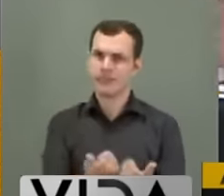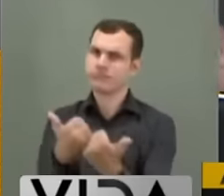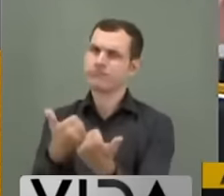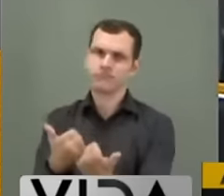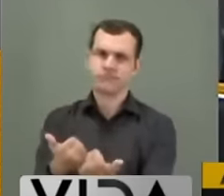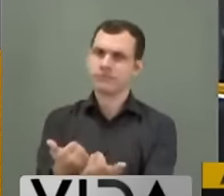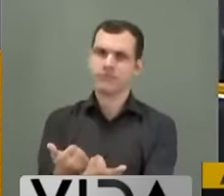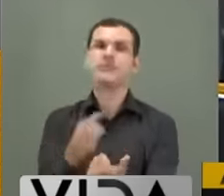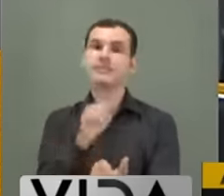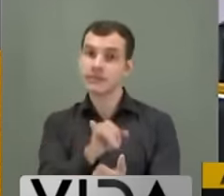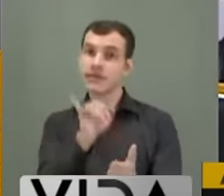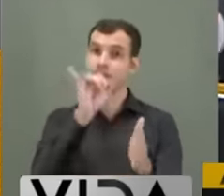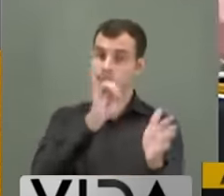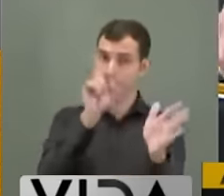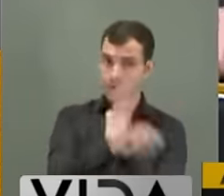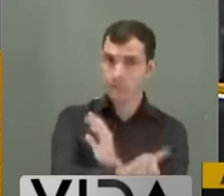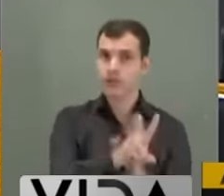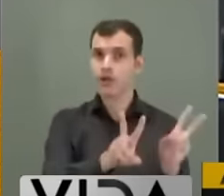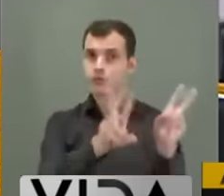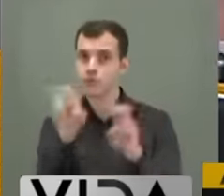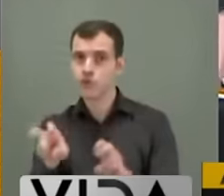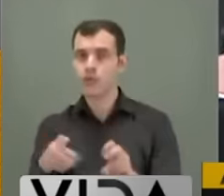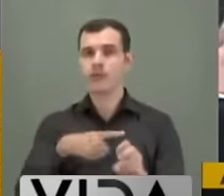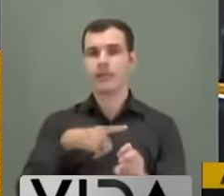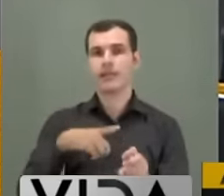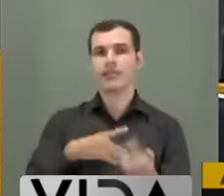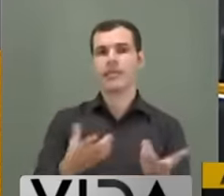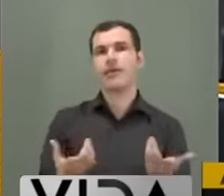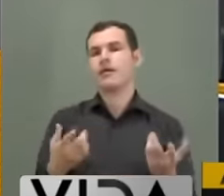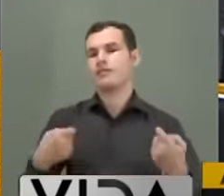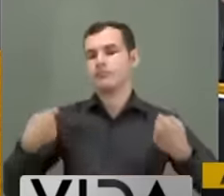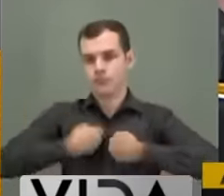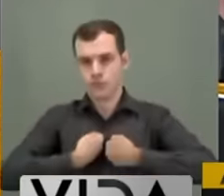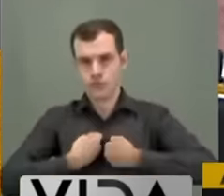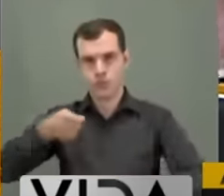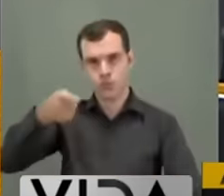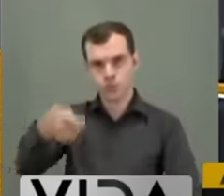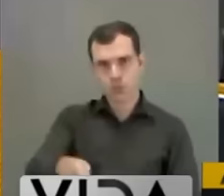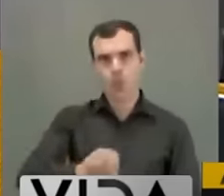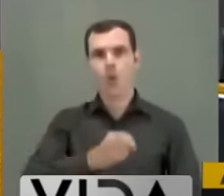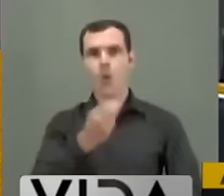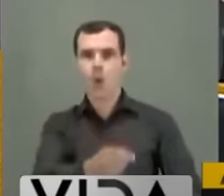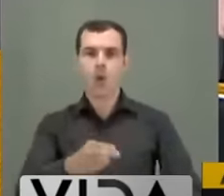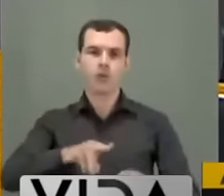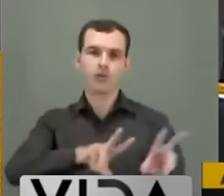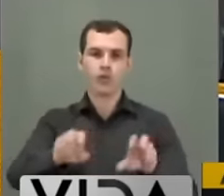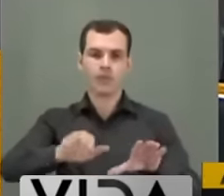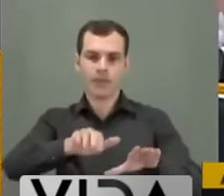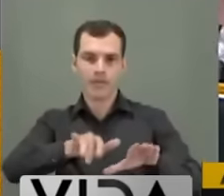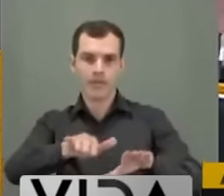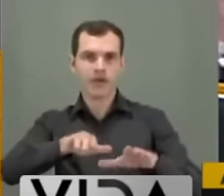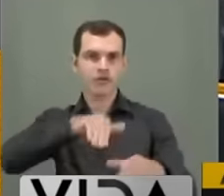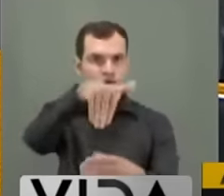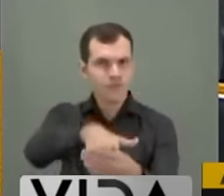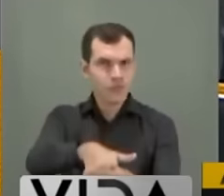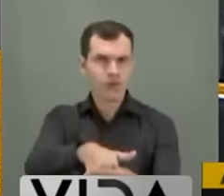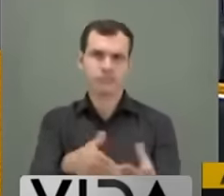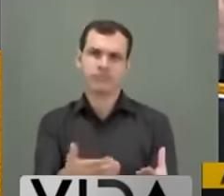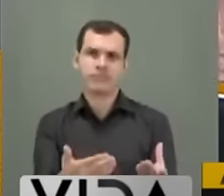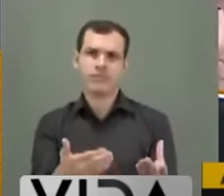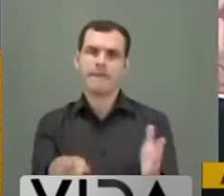perguntar sobre ditadura da toga, urna eletrônica ou qualquer motivo, isso não são perguntas de uma